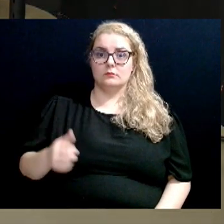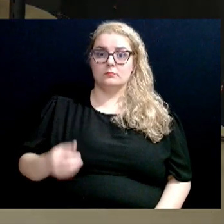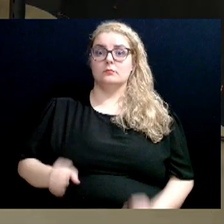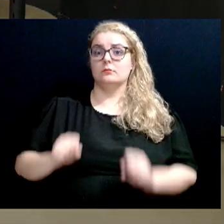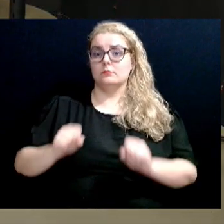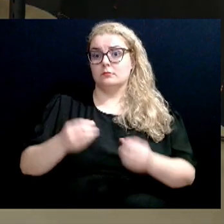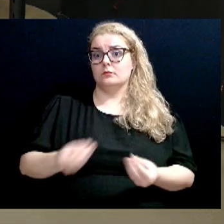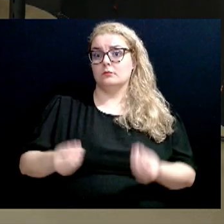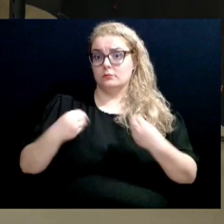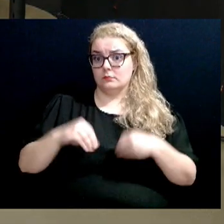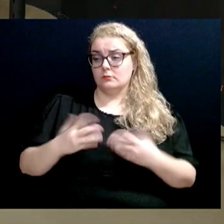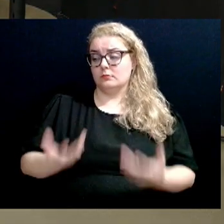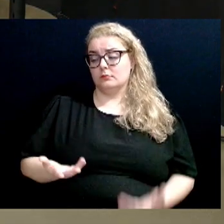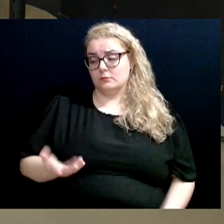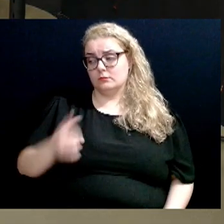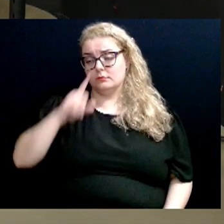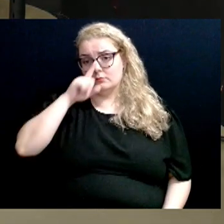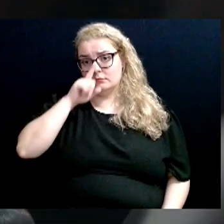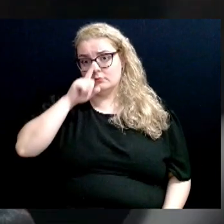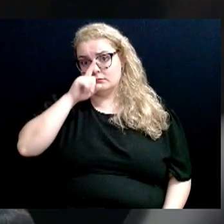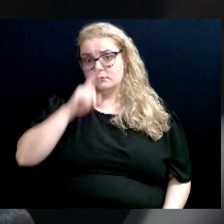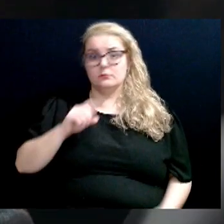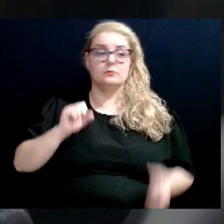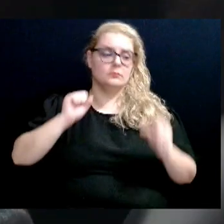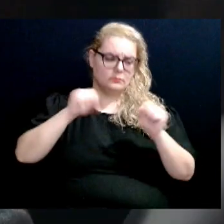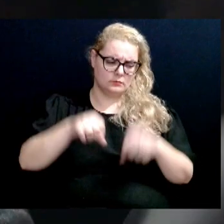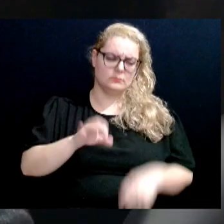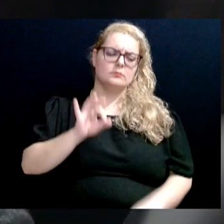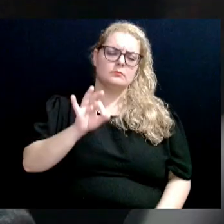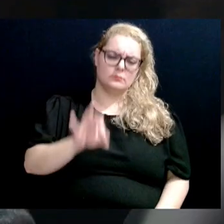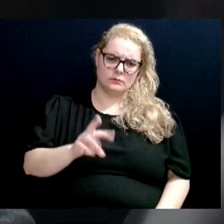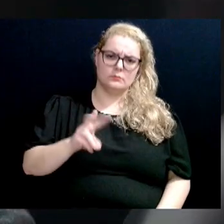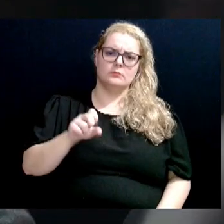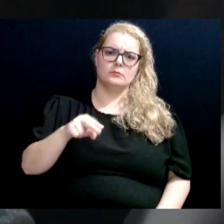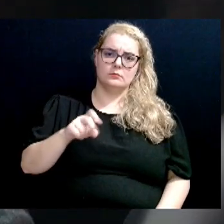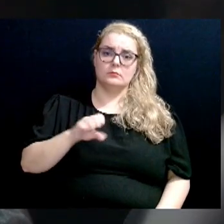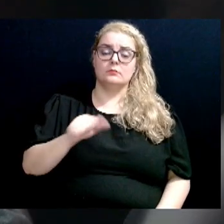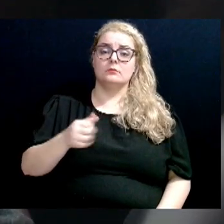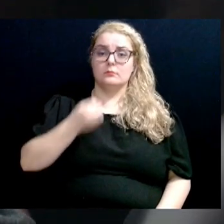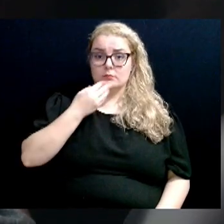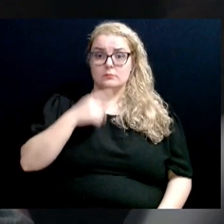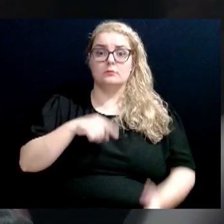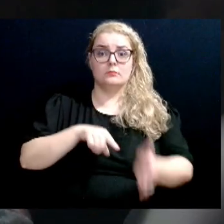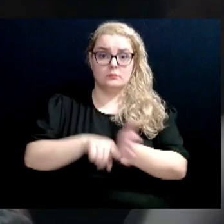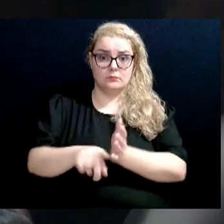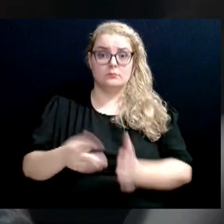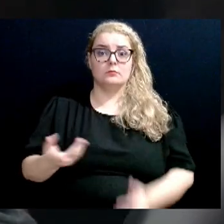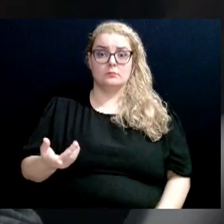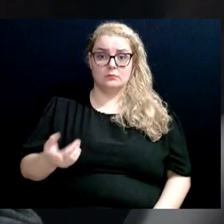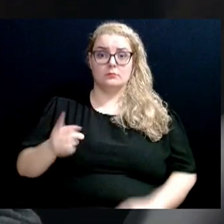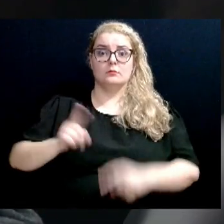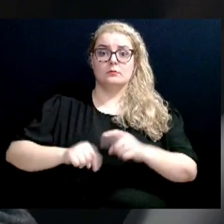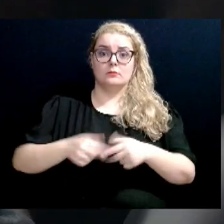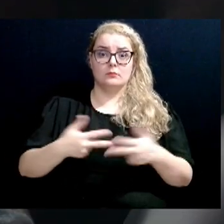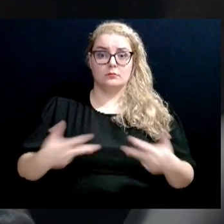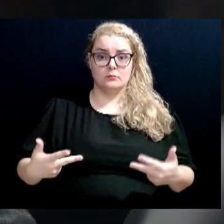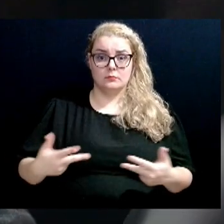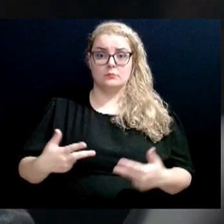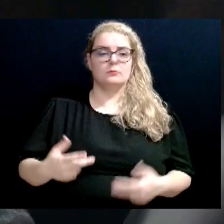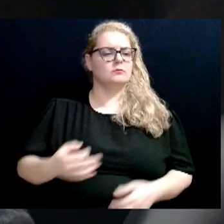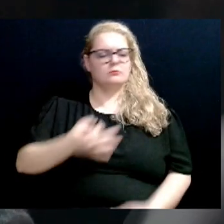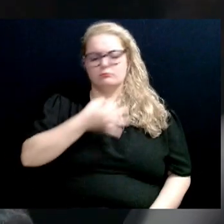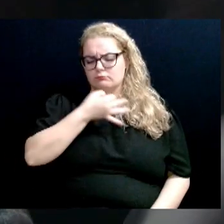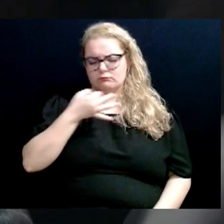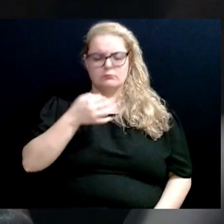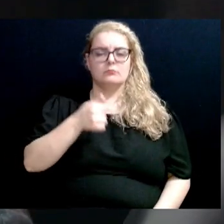naturais, né, riscos? Sim, com certeza, Vanessa, muito boa a tua pergunta. Os produtos naturais são excelentes, né, como eu disse, tem cerca de 70 ali